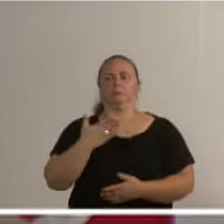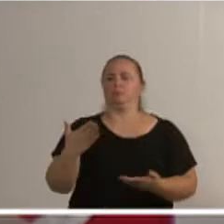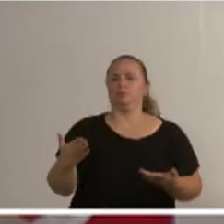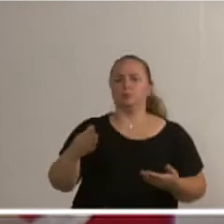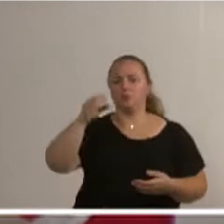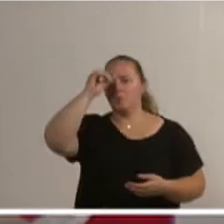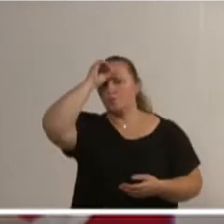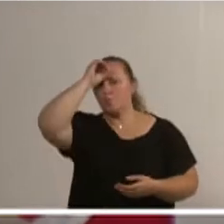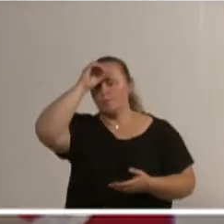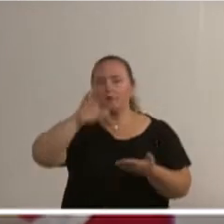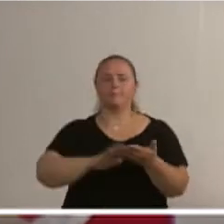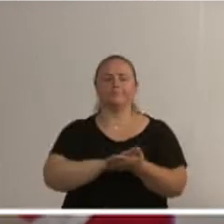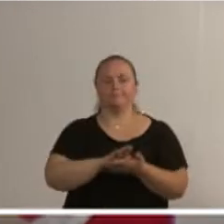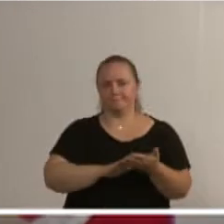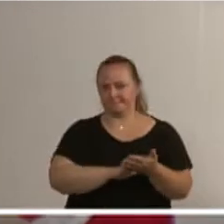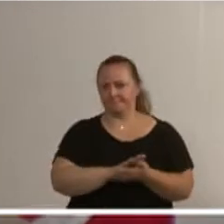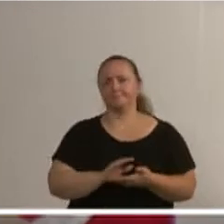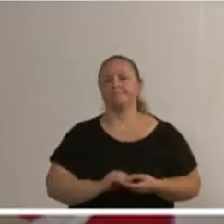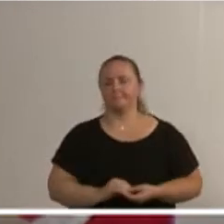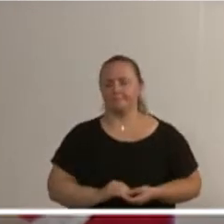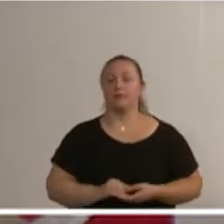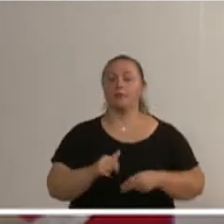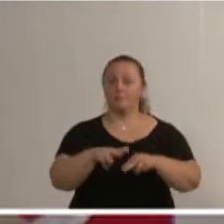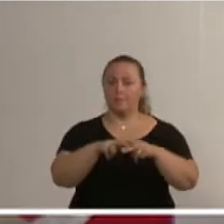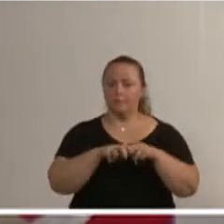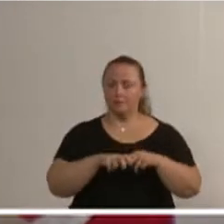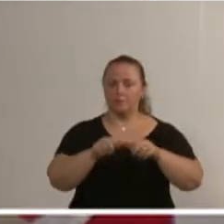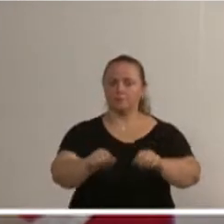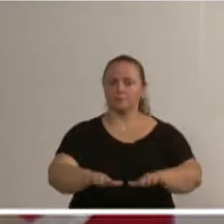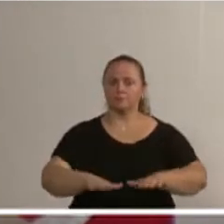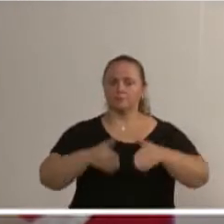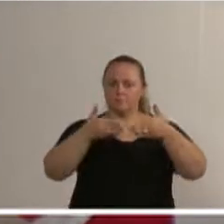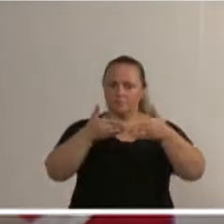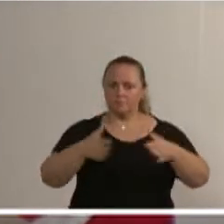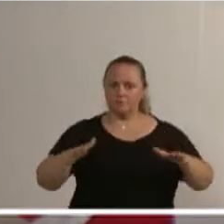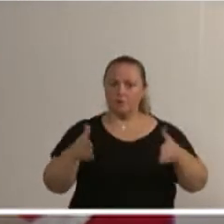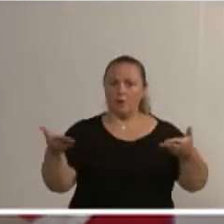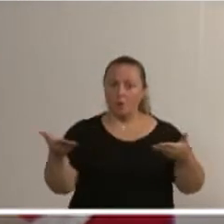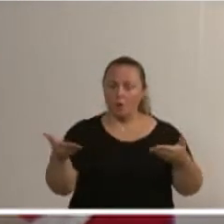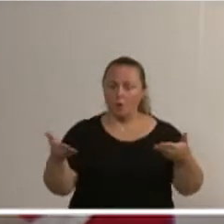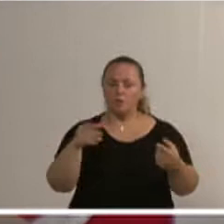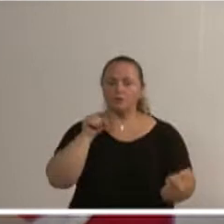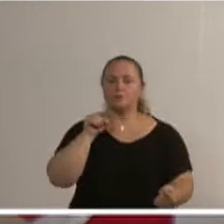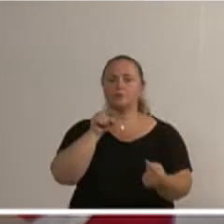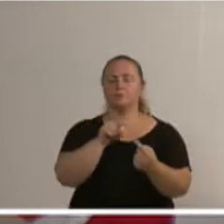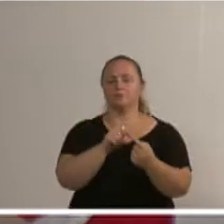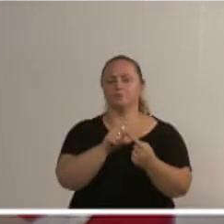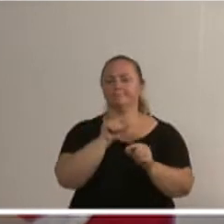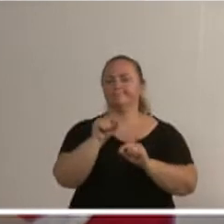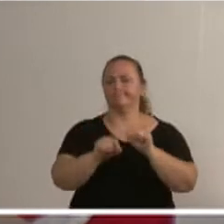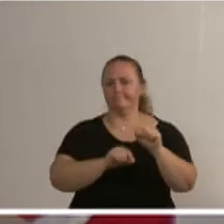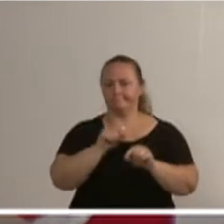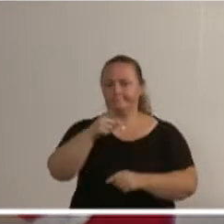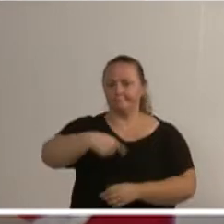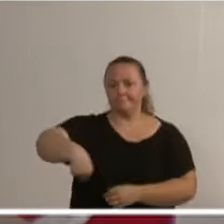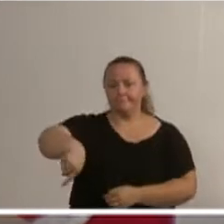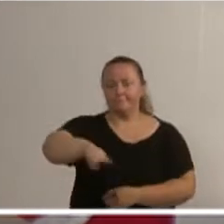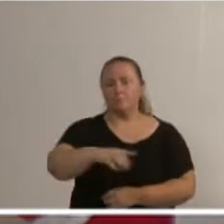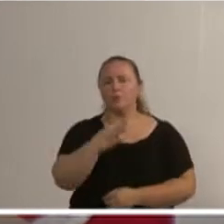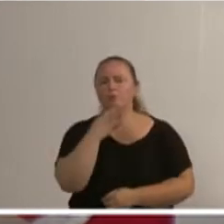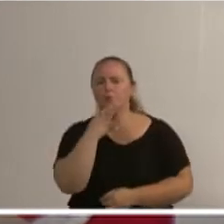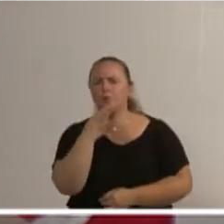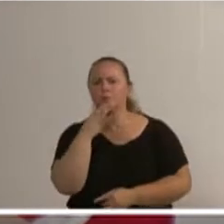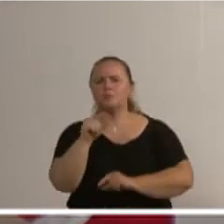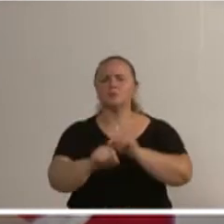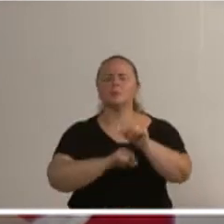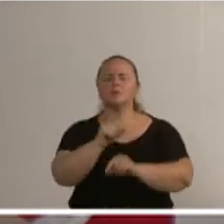fica sabendo. Então essa audiência, ela tem um fundamento único, eu quero deixar bem claro isso para vocês, que nós tenhamos conhecimento do que possa